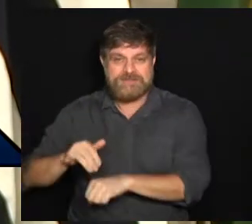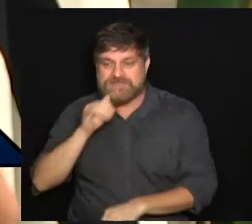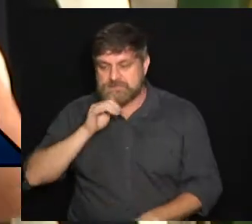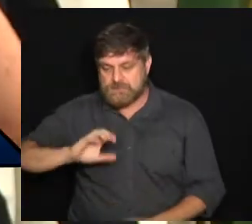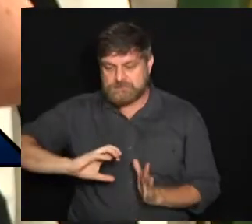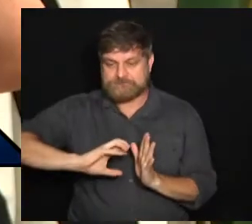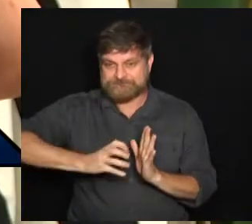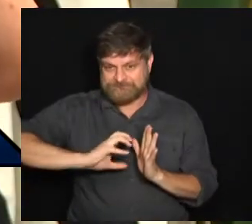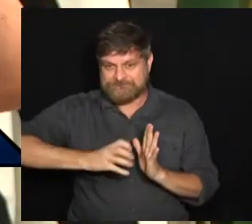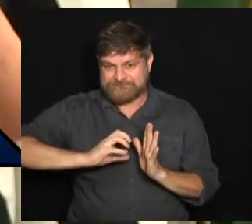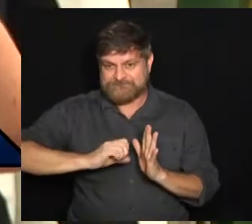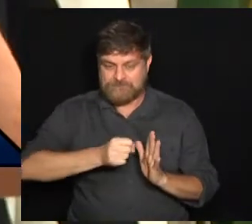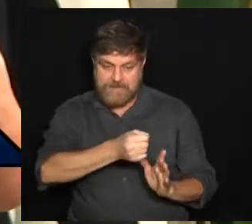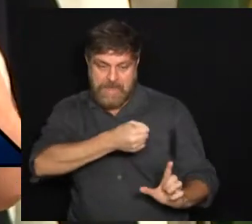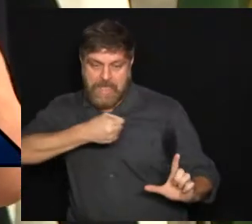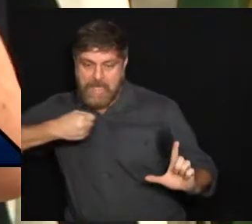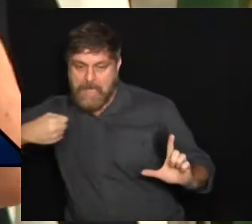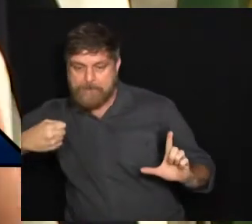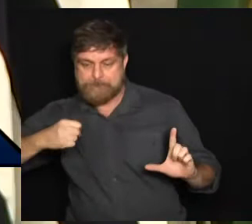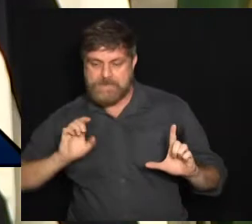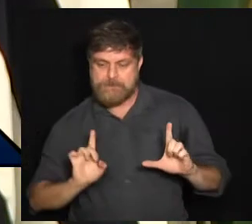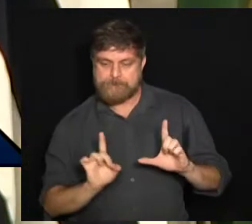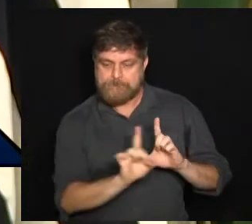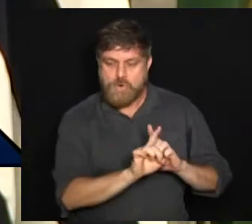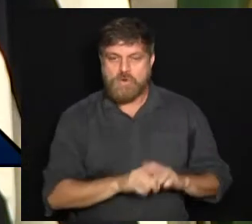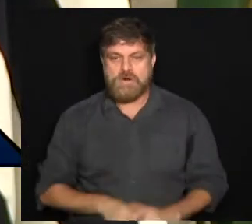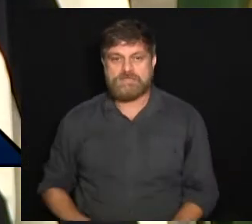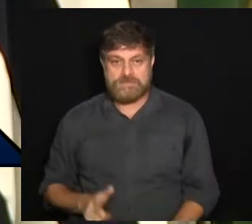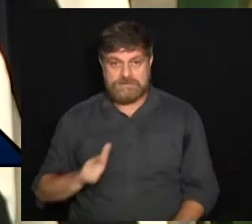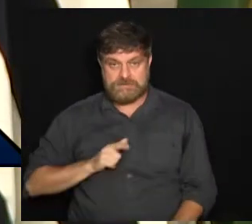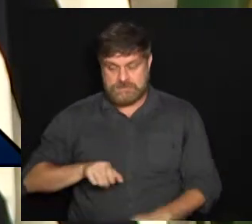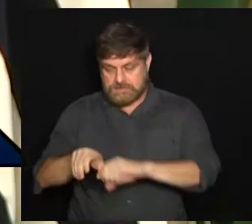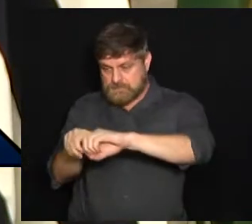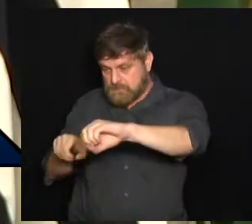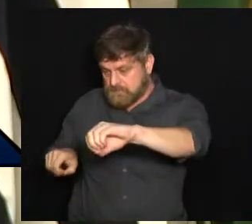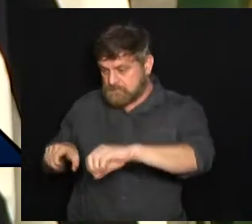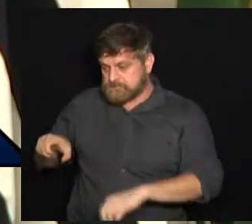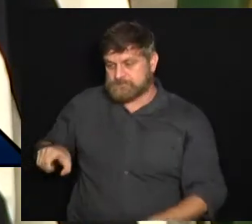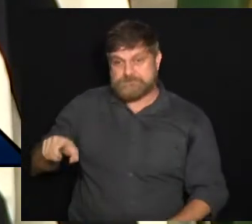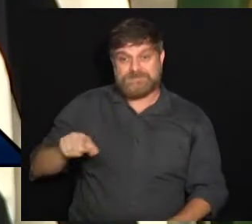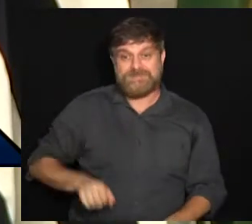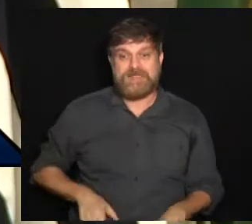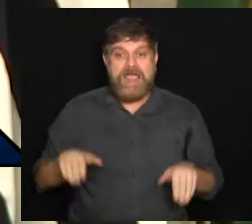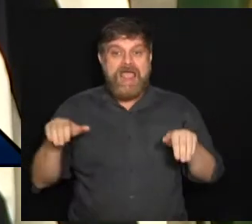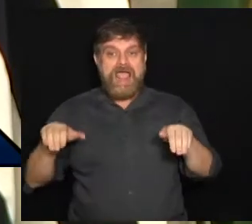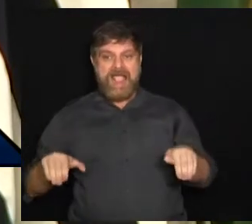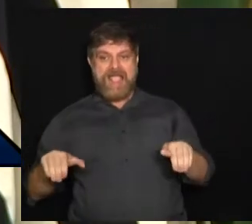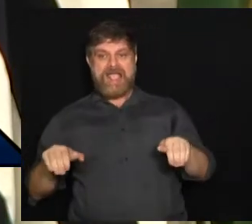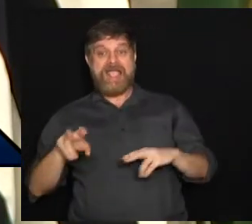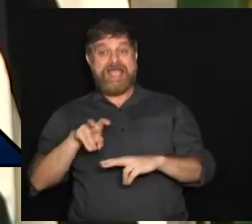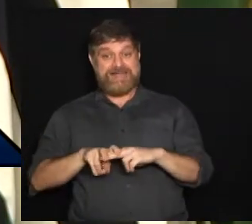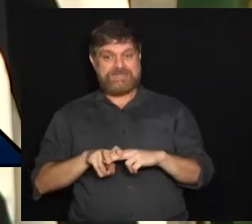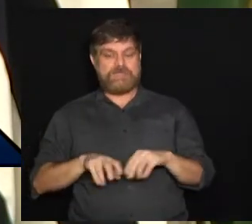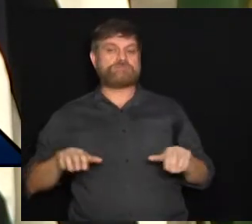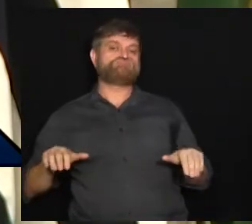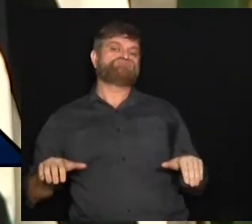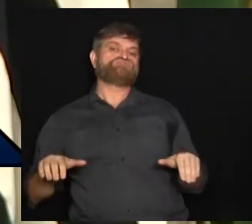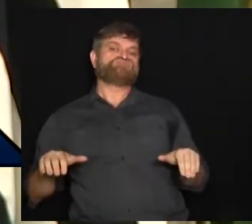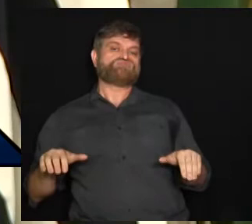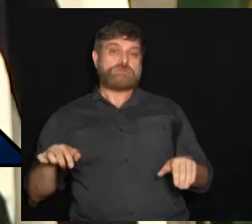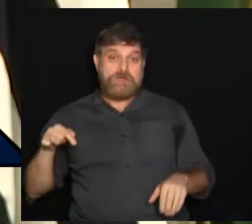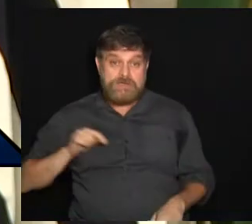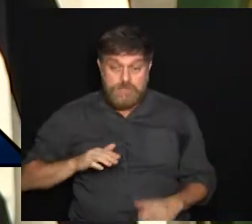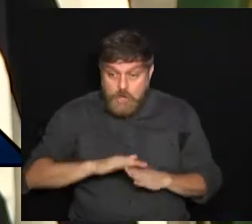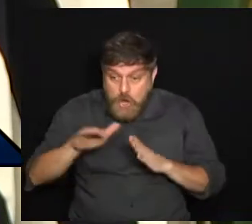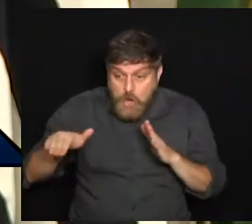maçanetas, corrimões, barras de apoio e outros braços de cadeiras, assentos de cadeiras, são